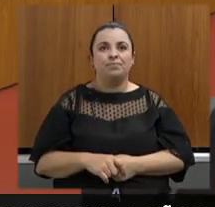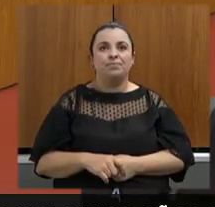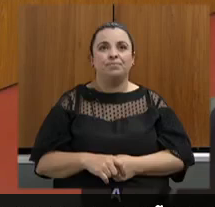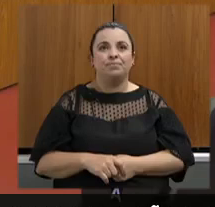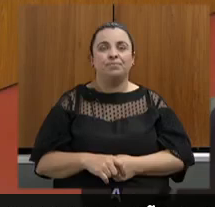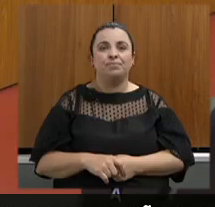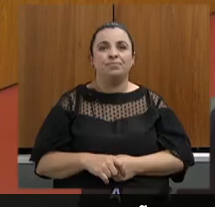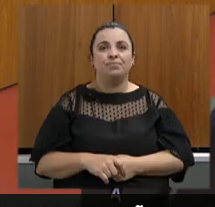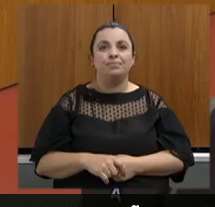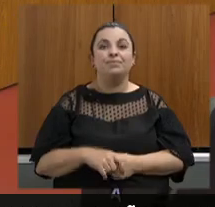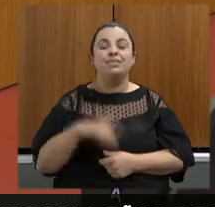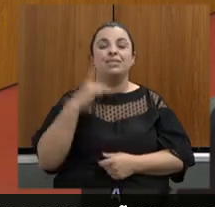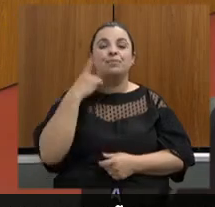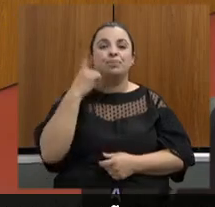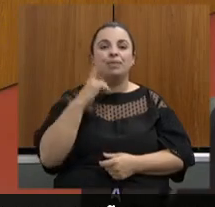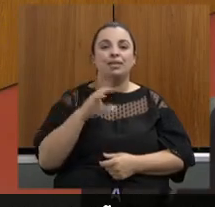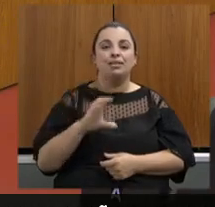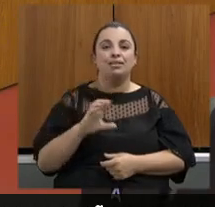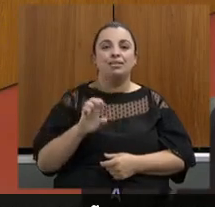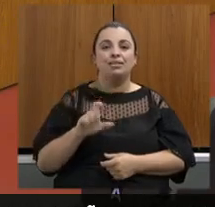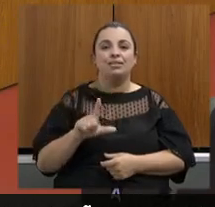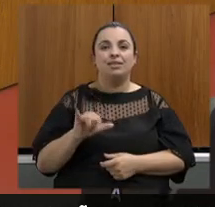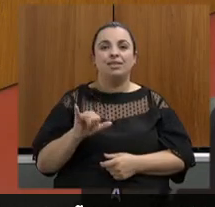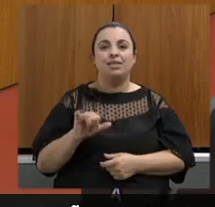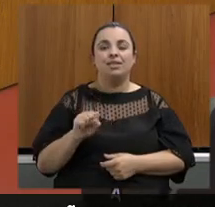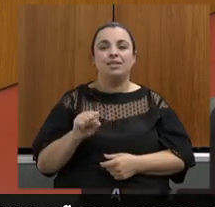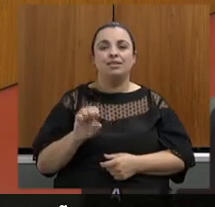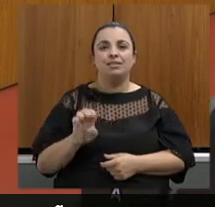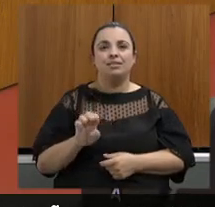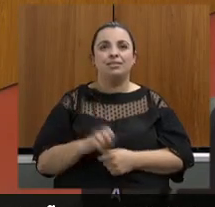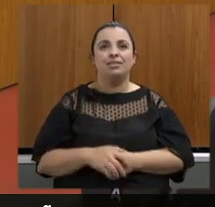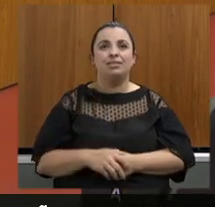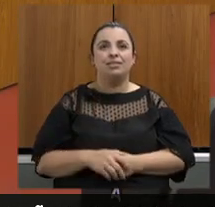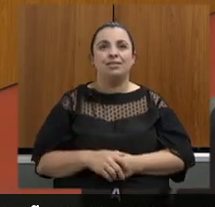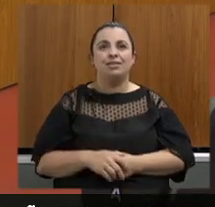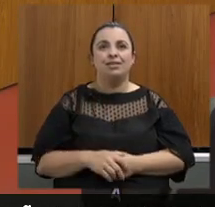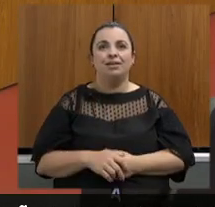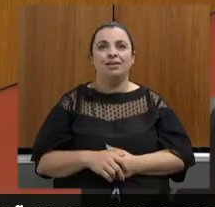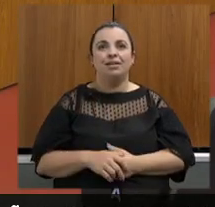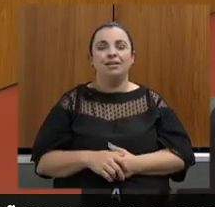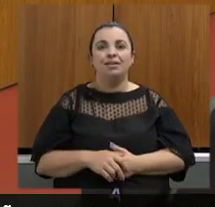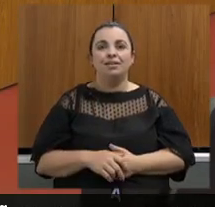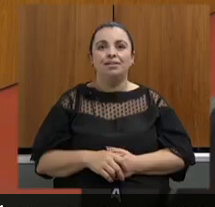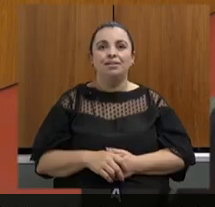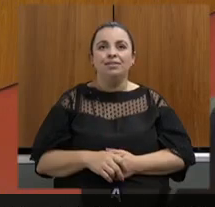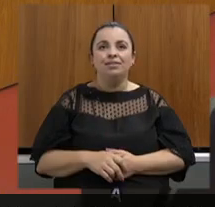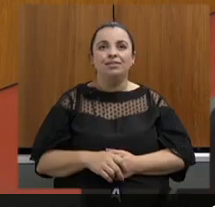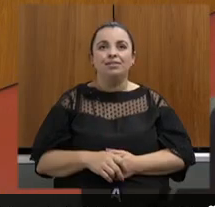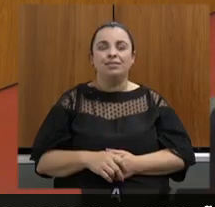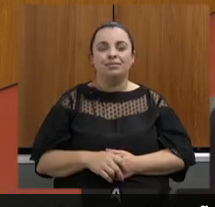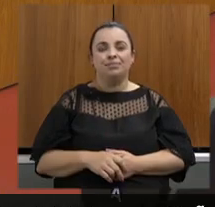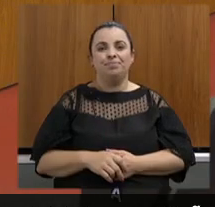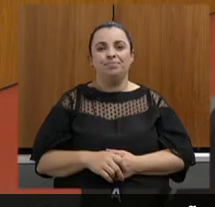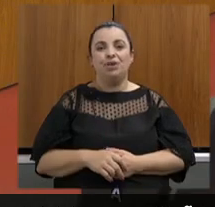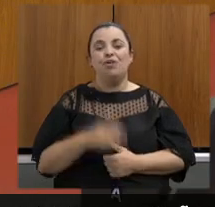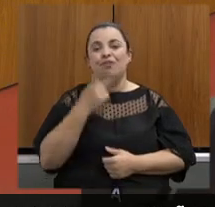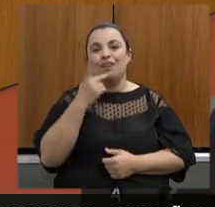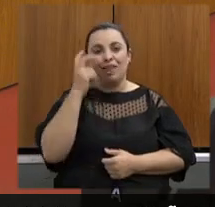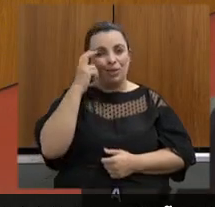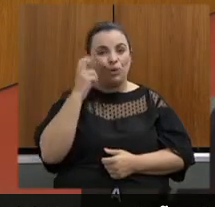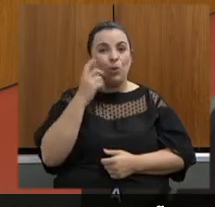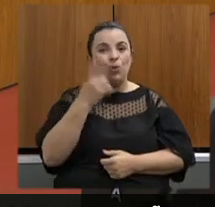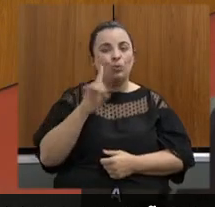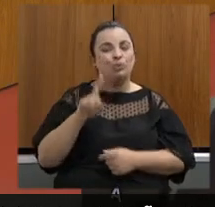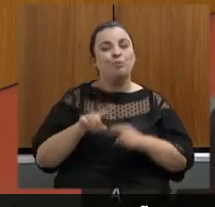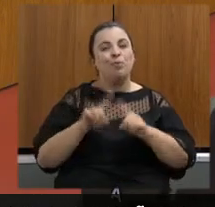apesar de ser dias eu já havia anunciado no meu derradeiro mas me lembrei que vai ser de sutiã já é